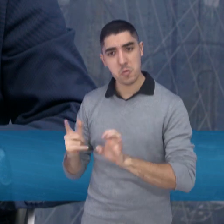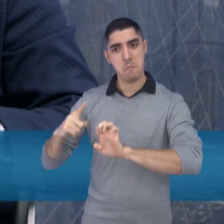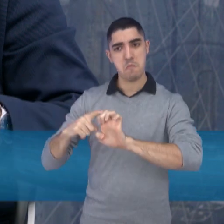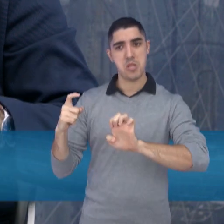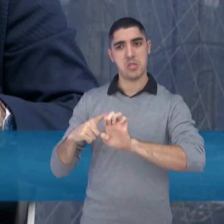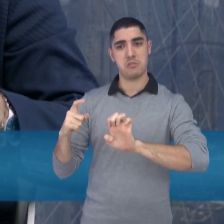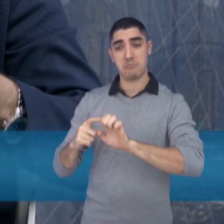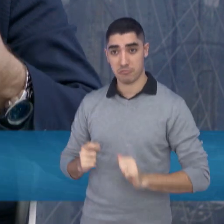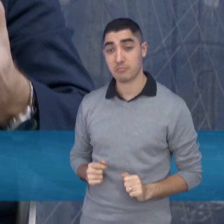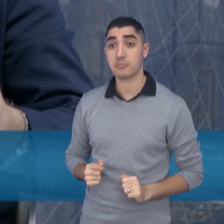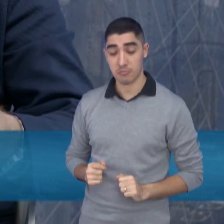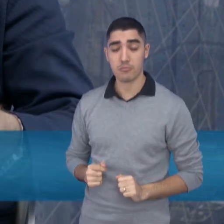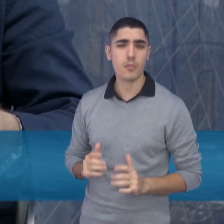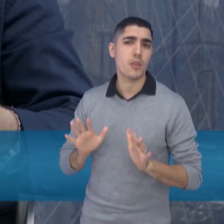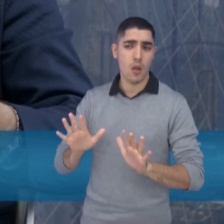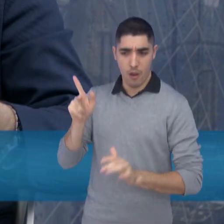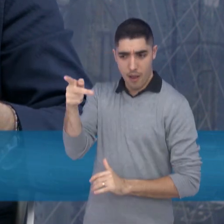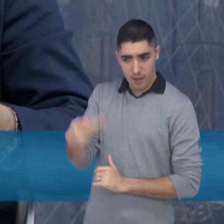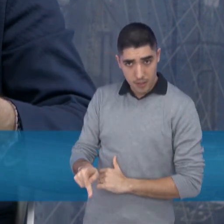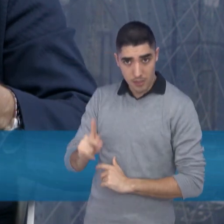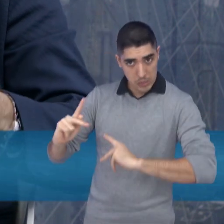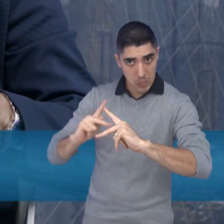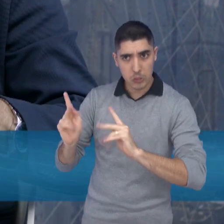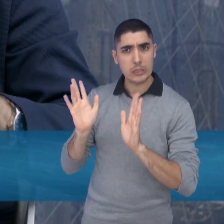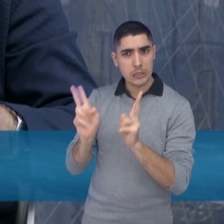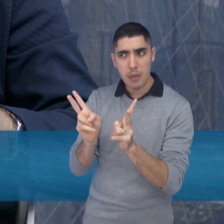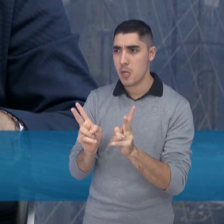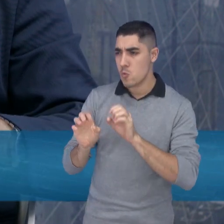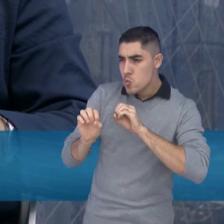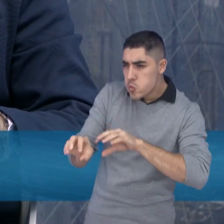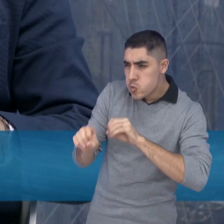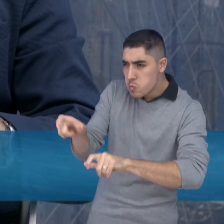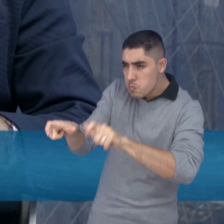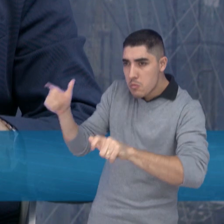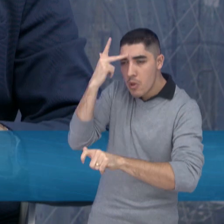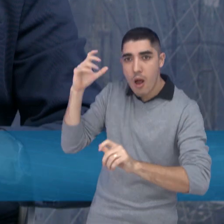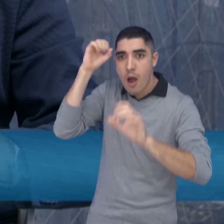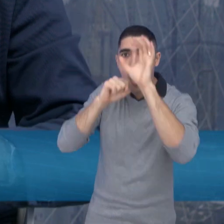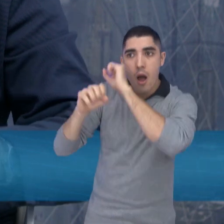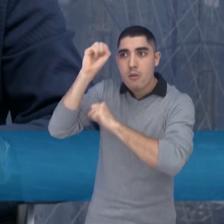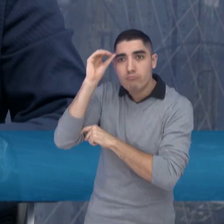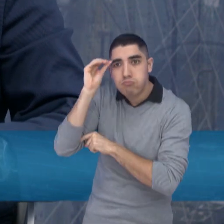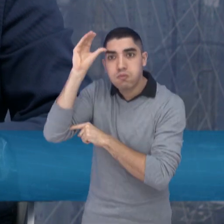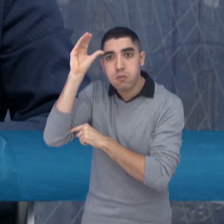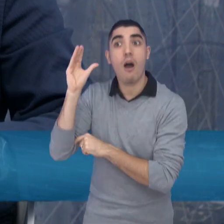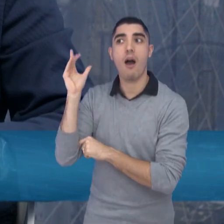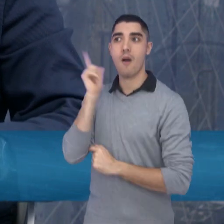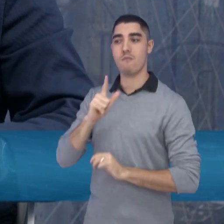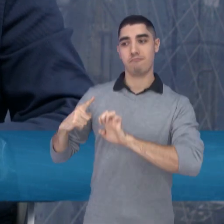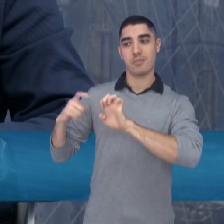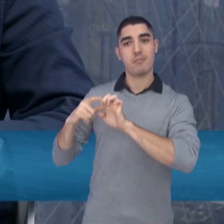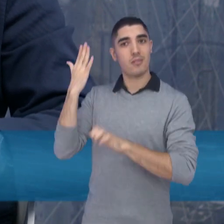empreendedora. O que se produz aqui de conhecimento nesse público é fundamental para que as oportunidades criadas de geração de